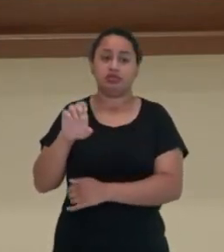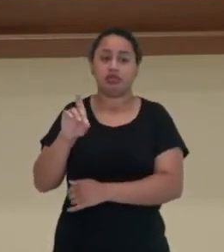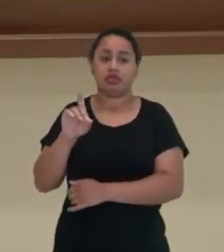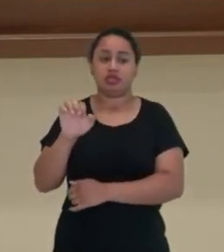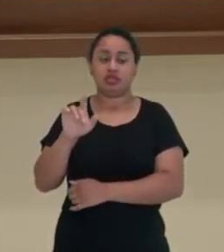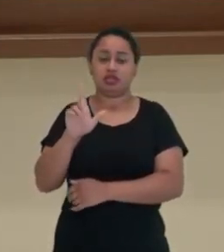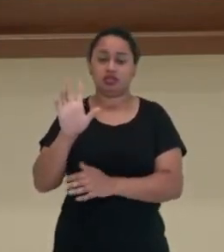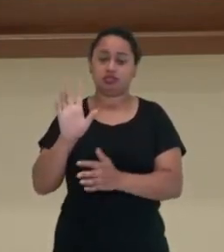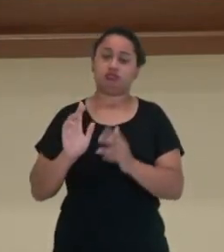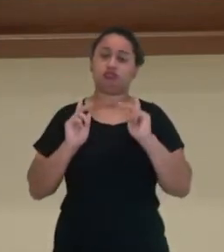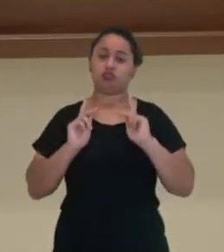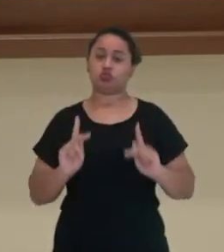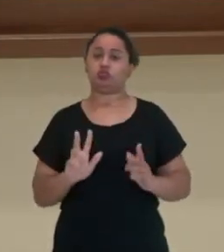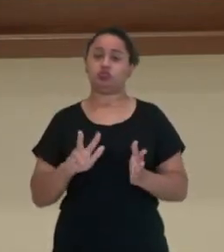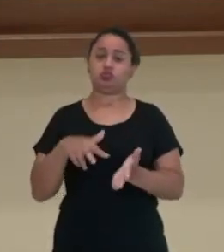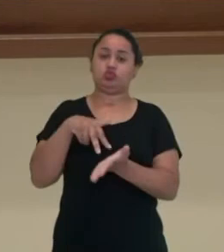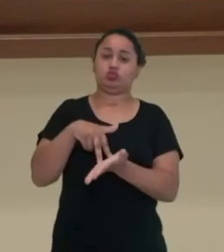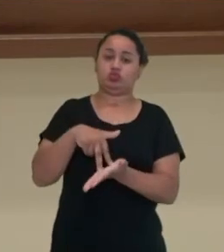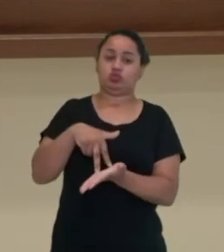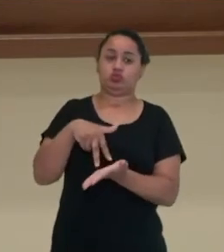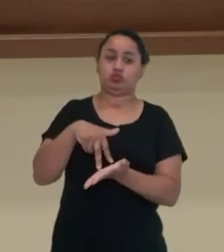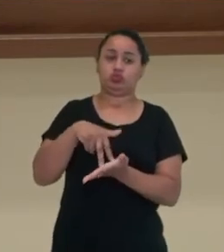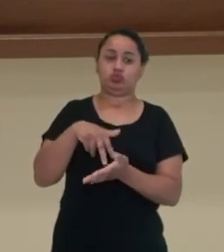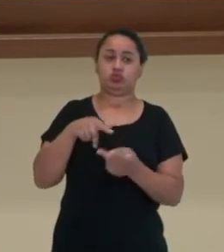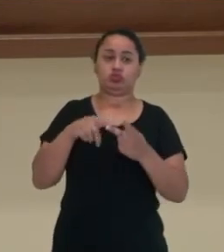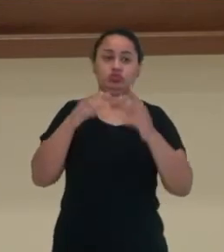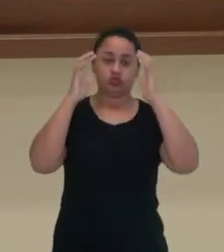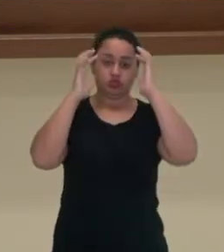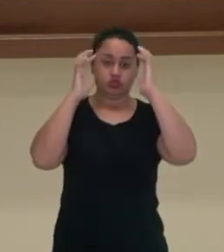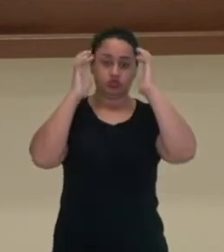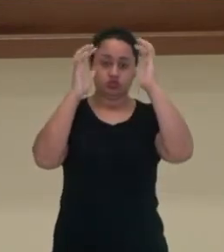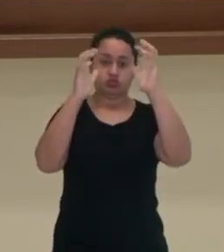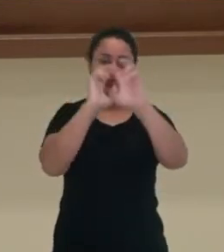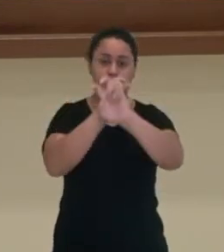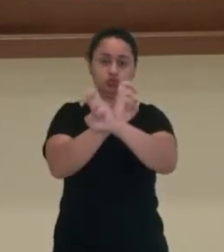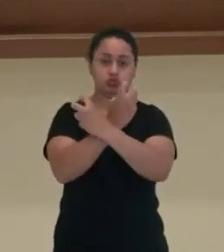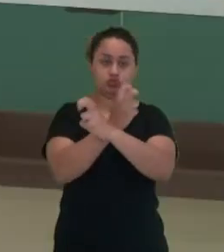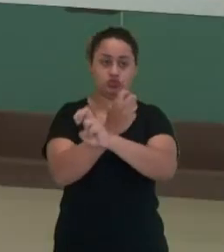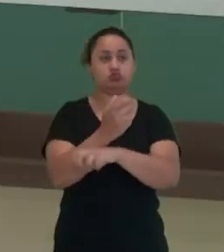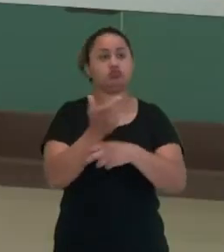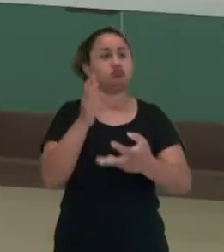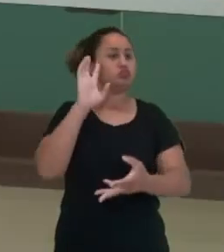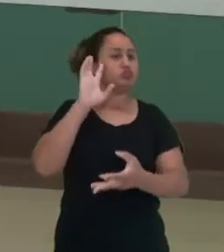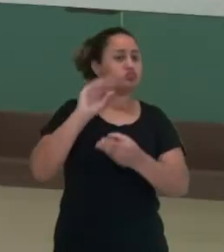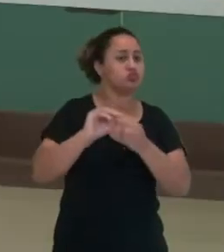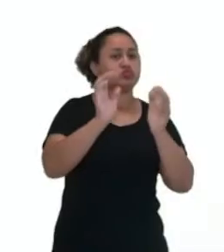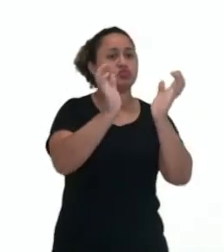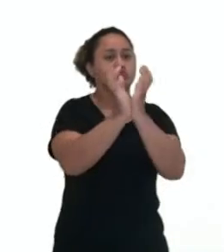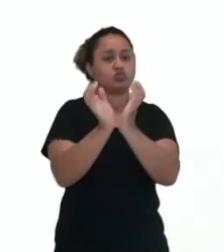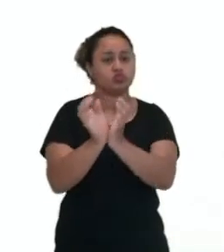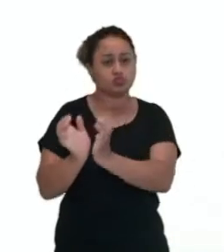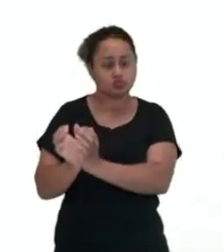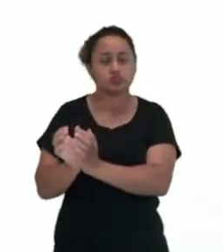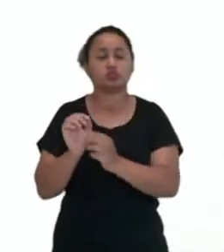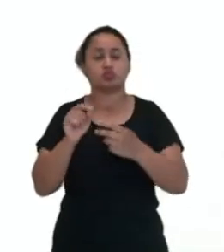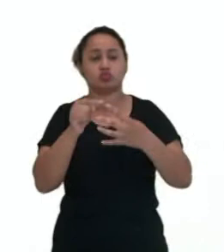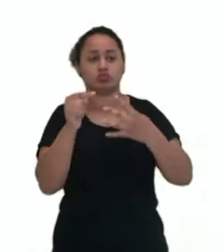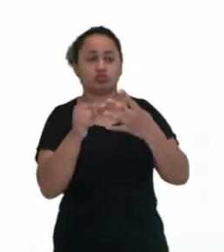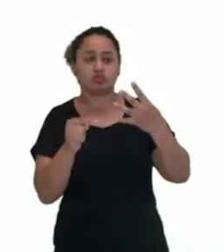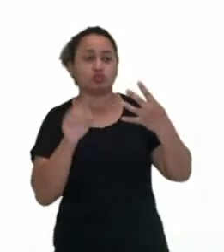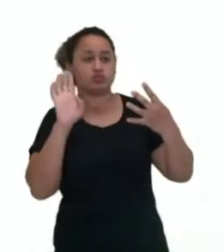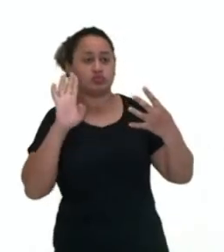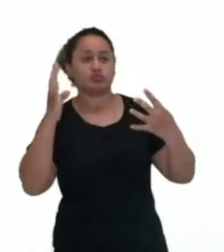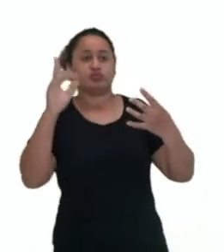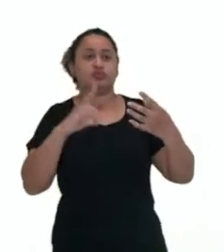bípede, e também um volume craniano maior que demais primatas ali. Então, entendendo grupo a grupo aqui, mais ou menos os